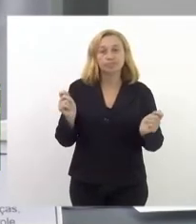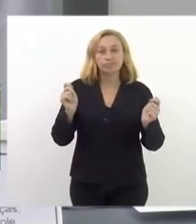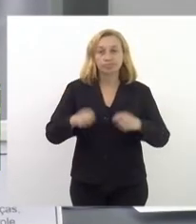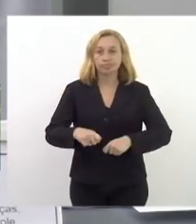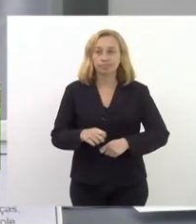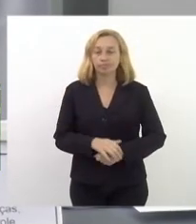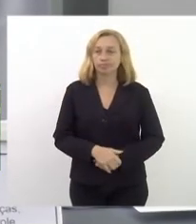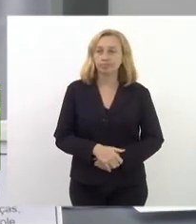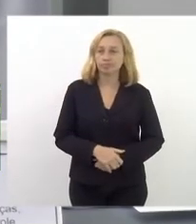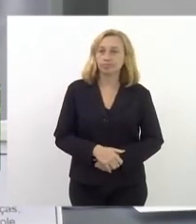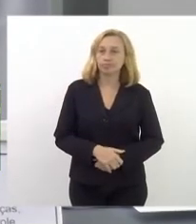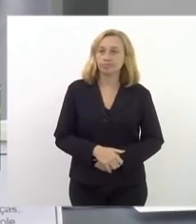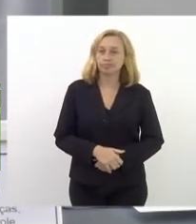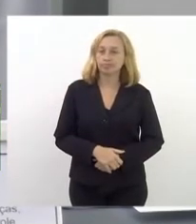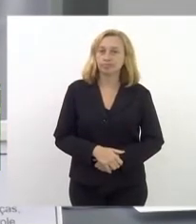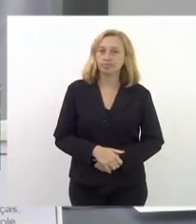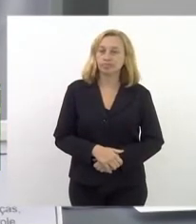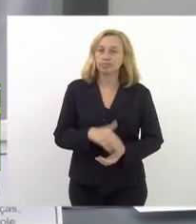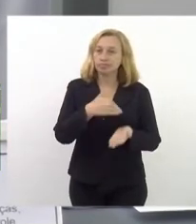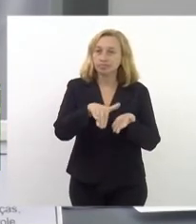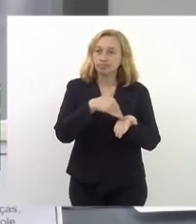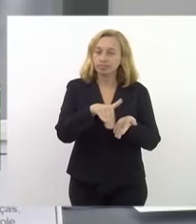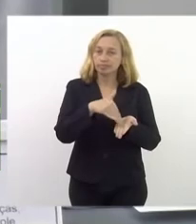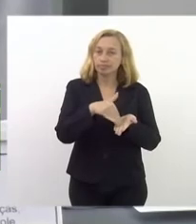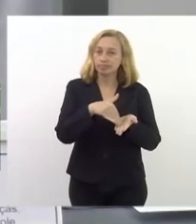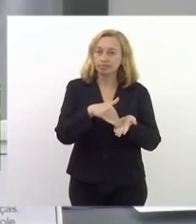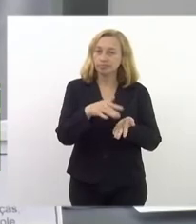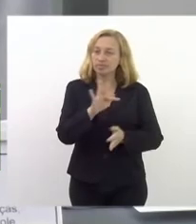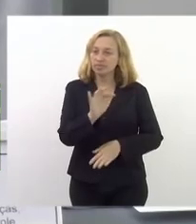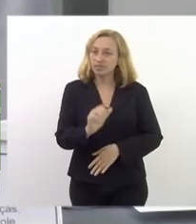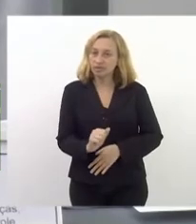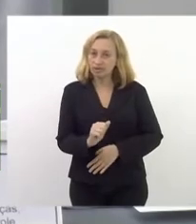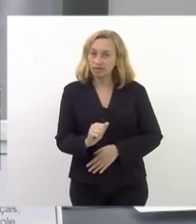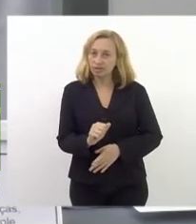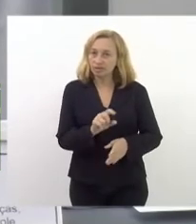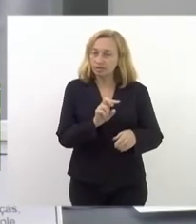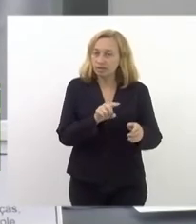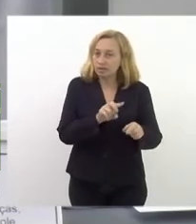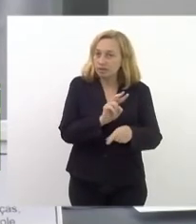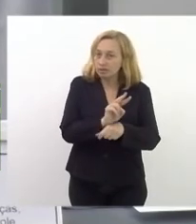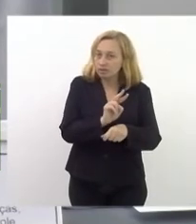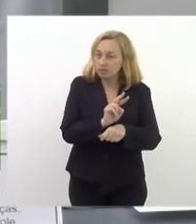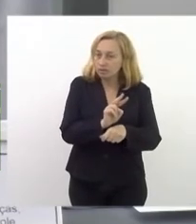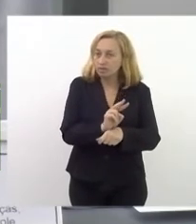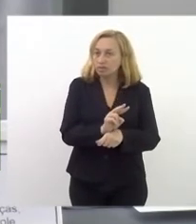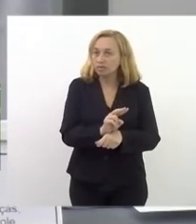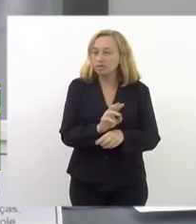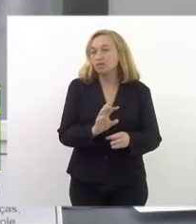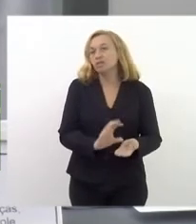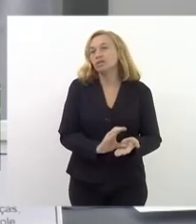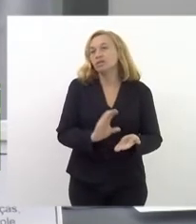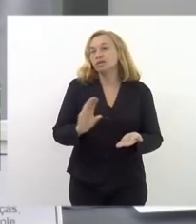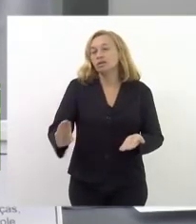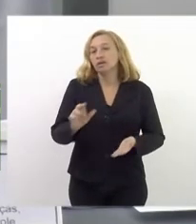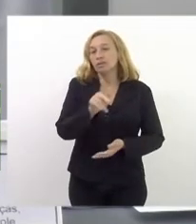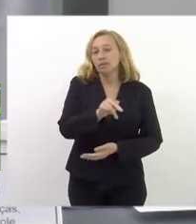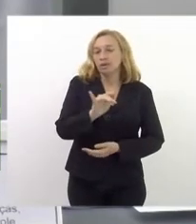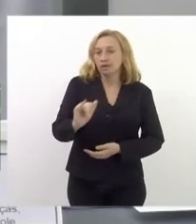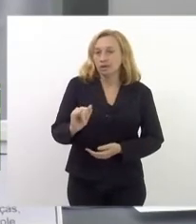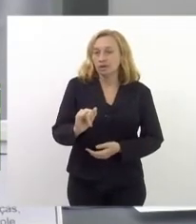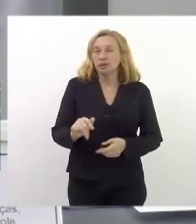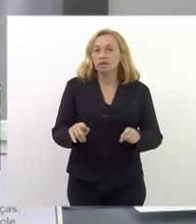capacitação da Secretaria de Fazenda para fiscalização dos repasses da PE e